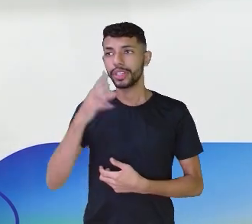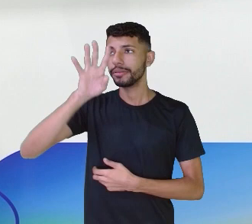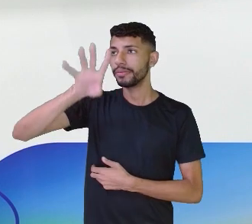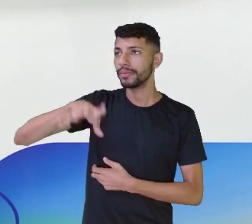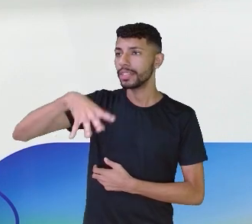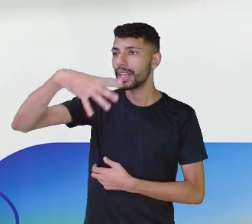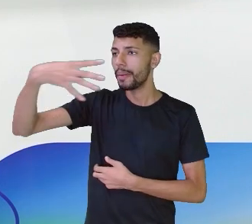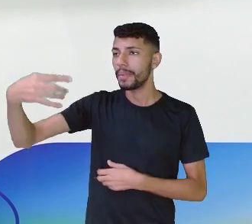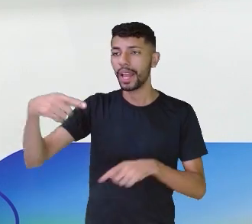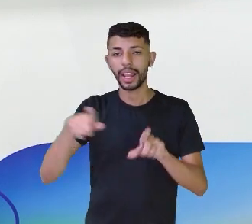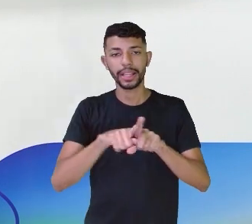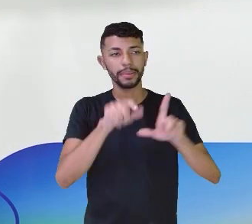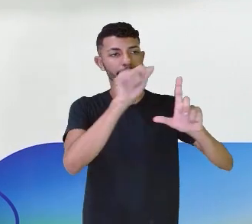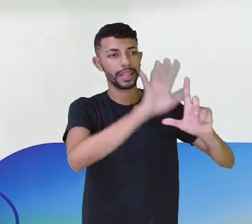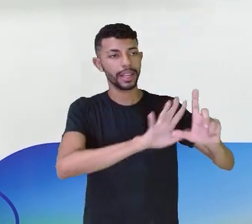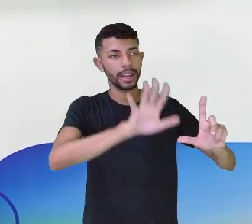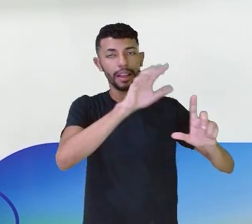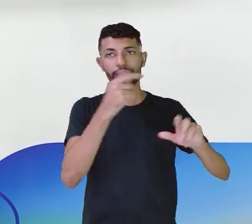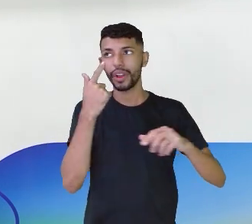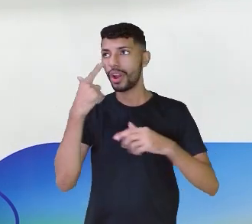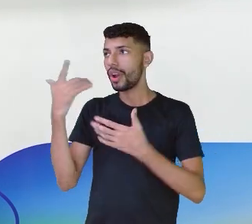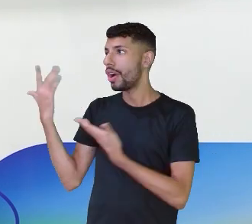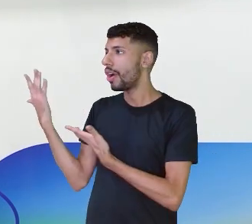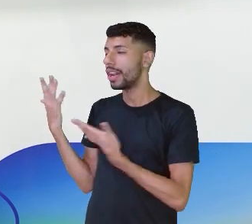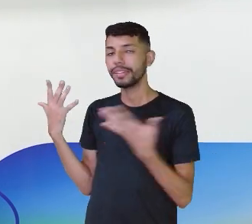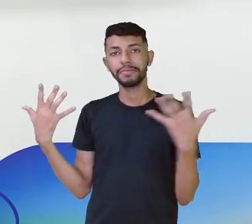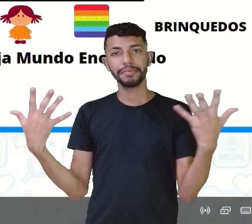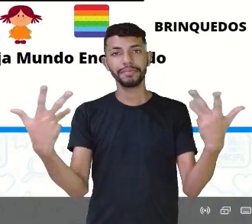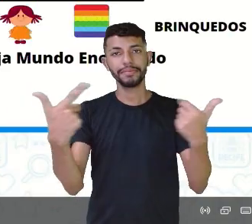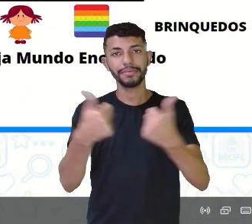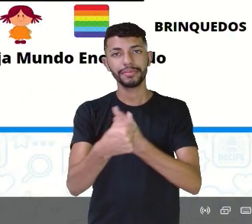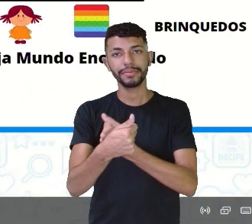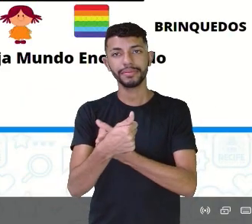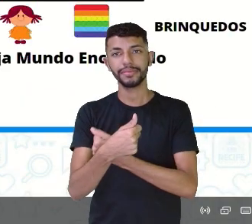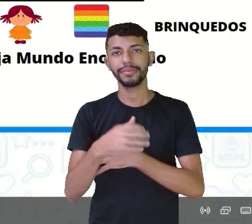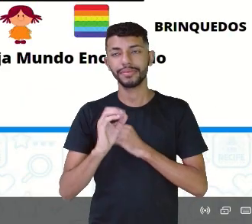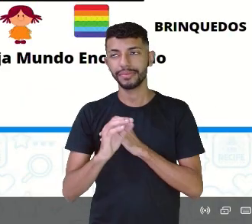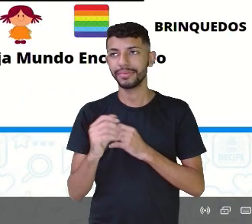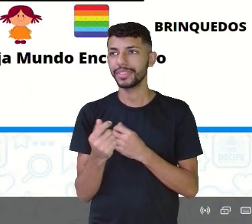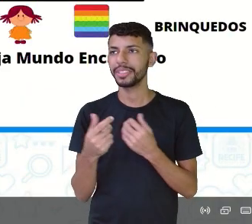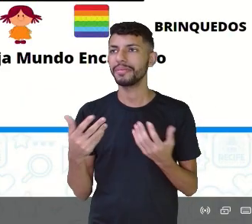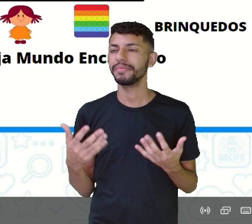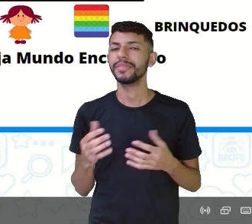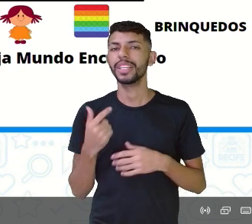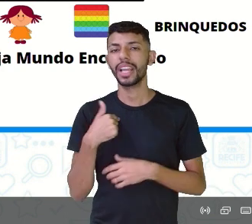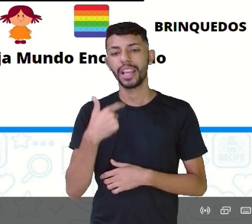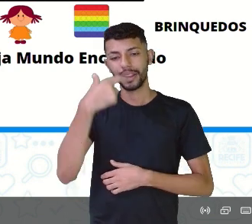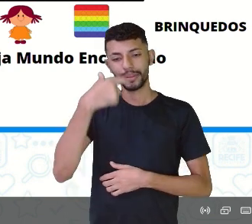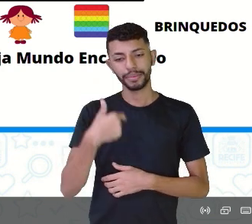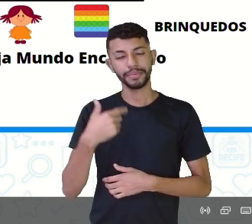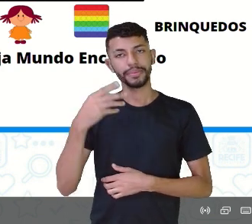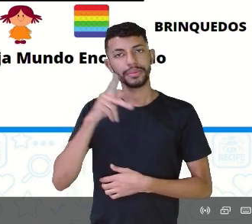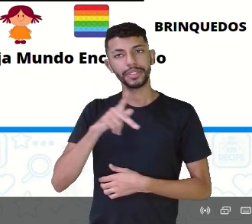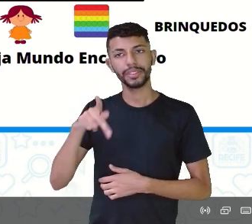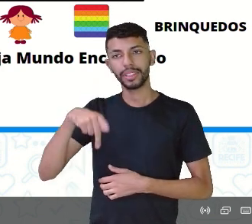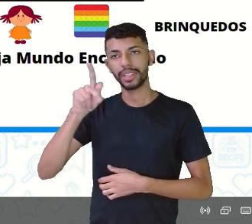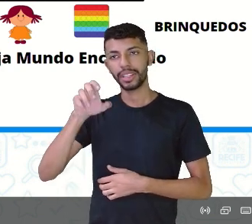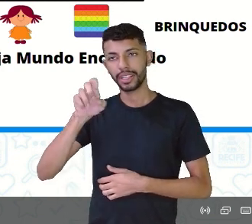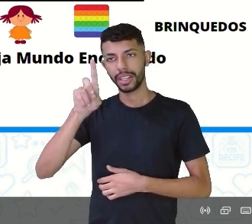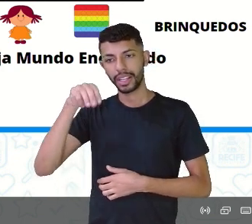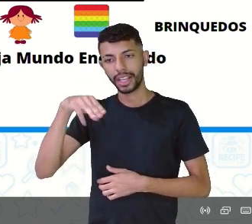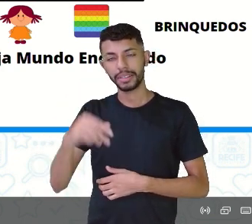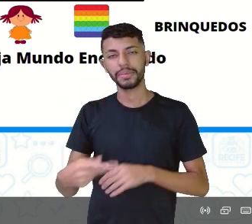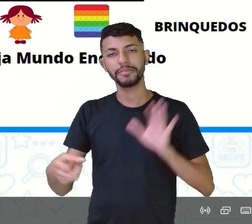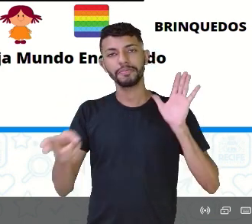tabela quanto de gráfico. Olha como ficou lindo, vê que coisa maravilhosa. Eu Professora Kedma, confesso